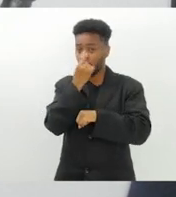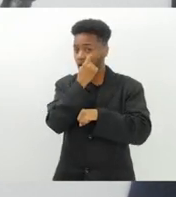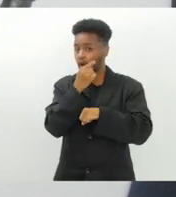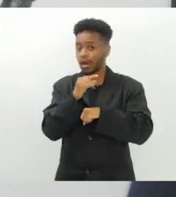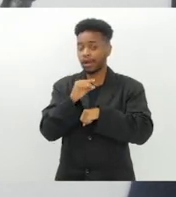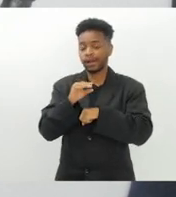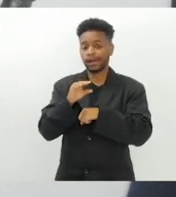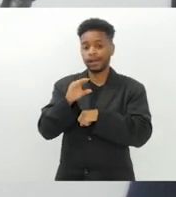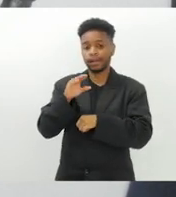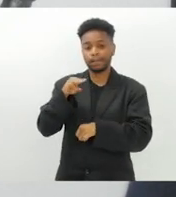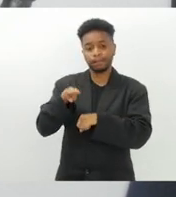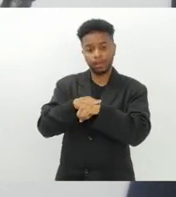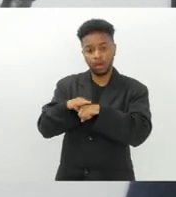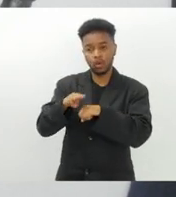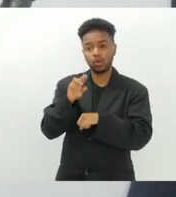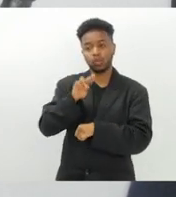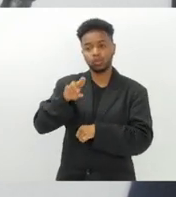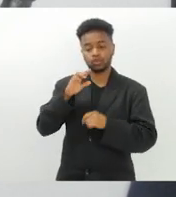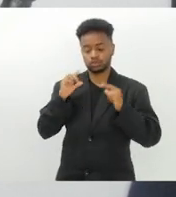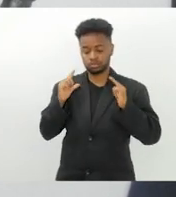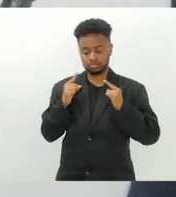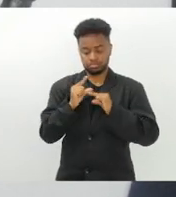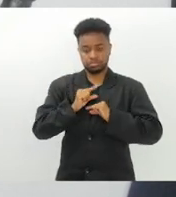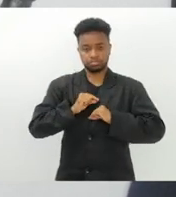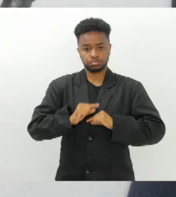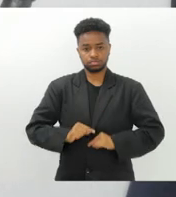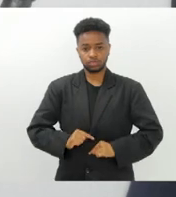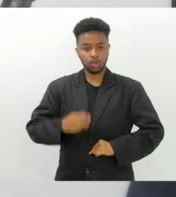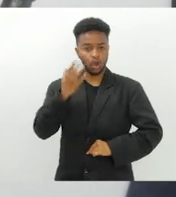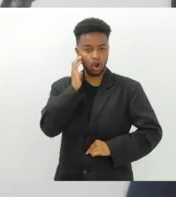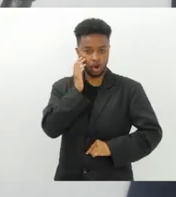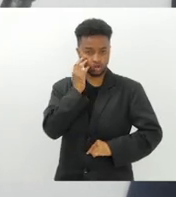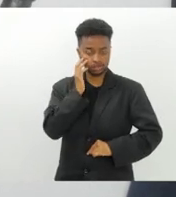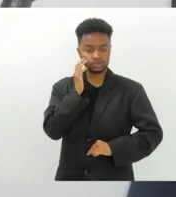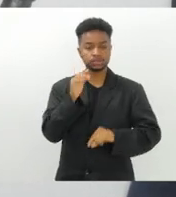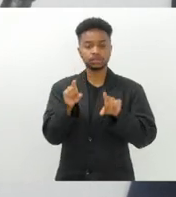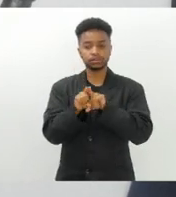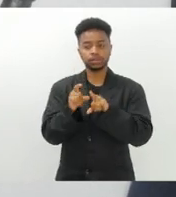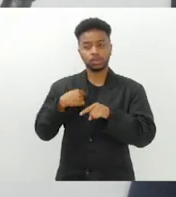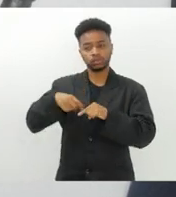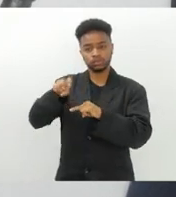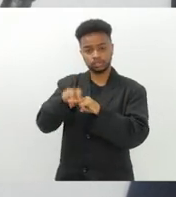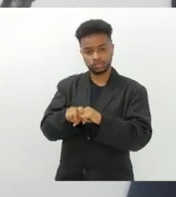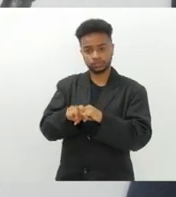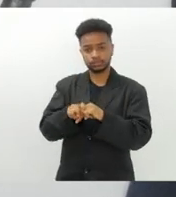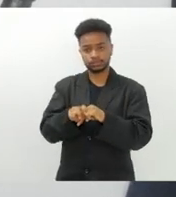castanhos. Estou usando uma camisa de botão rosa e estou sentado.